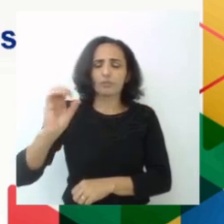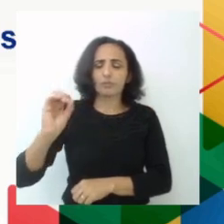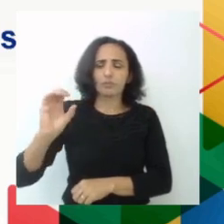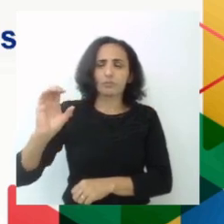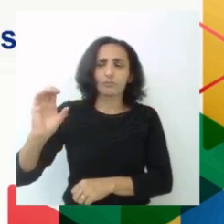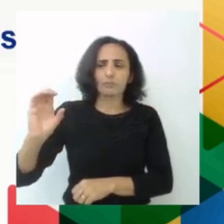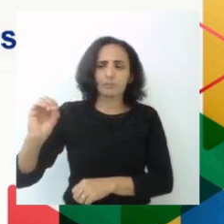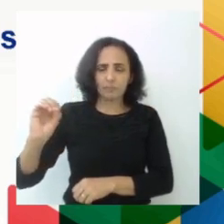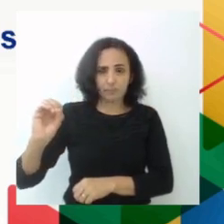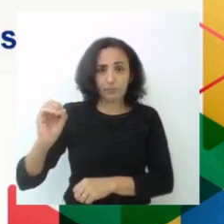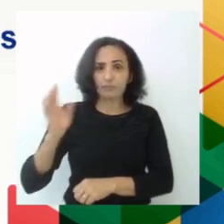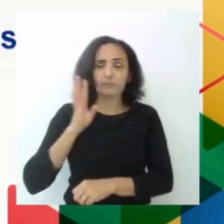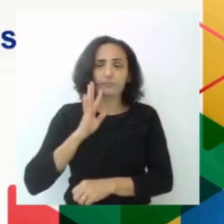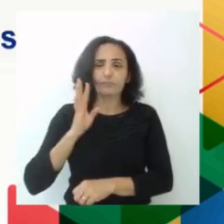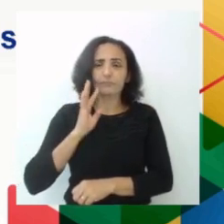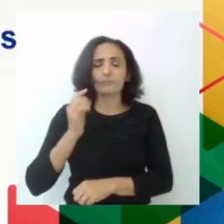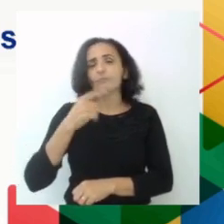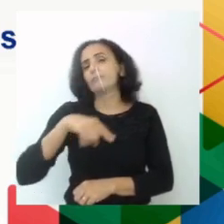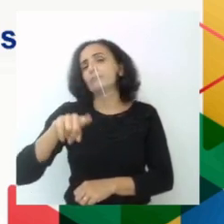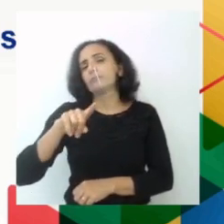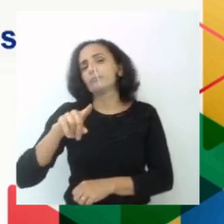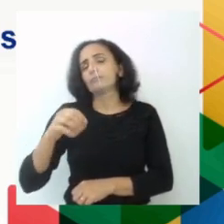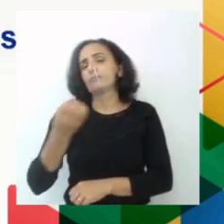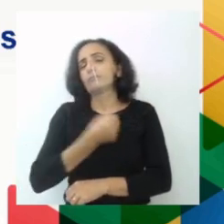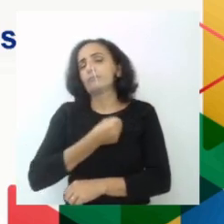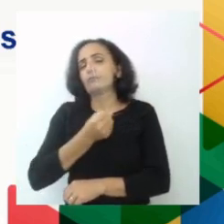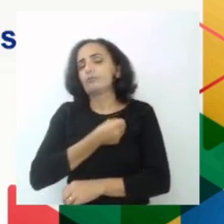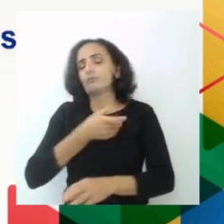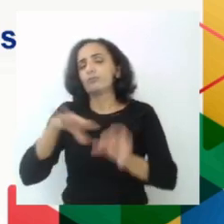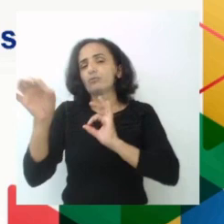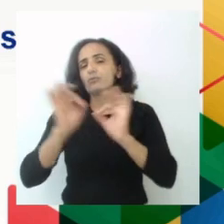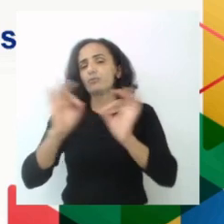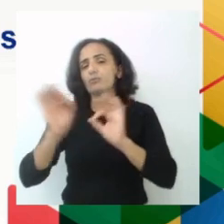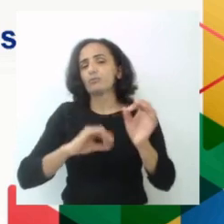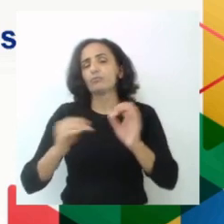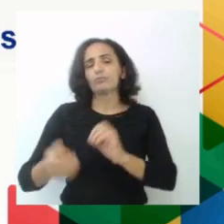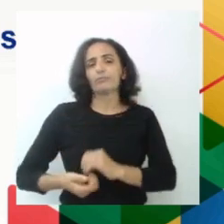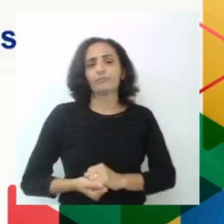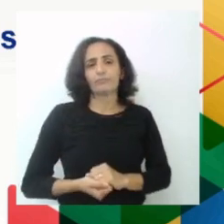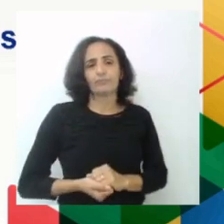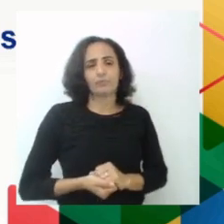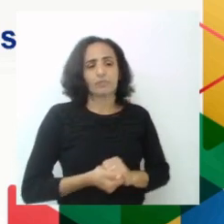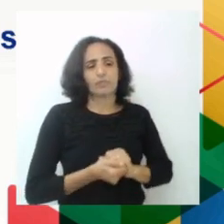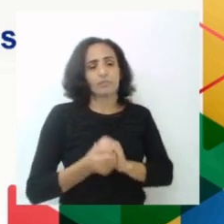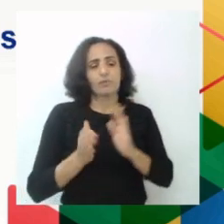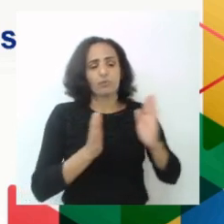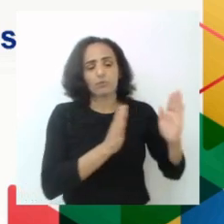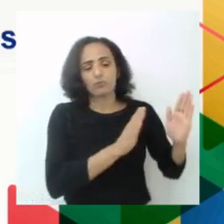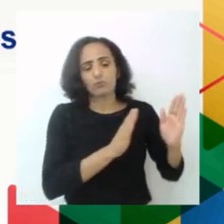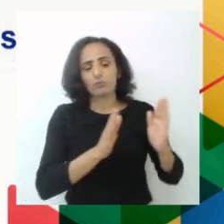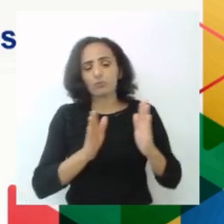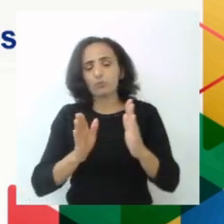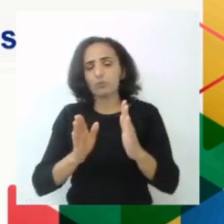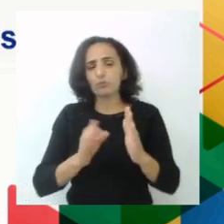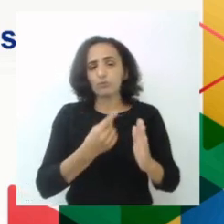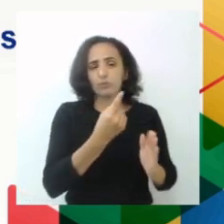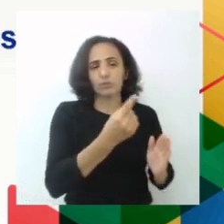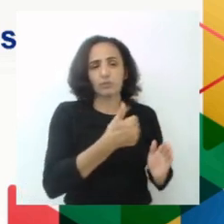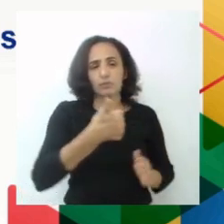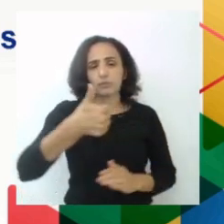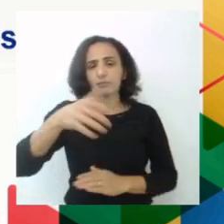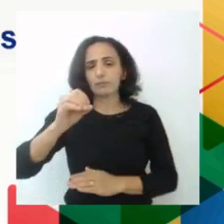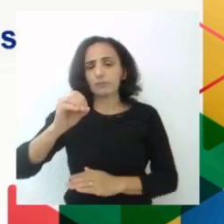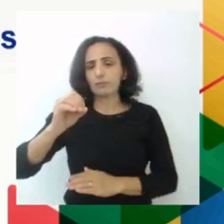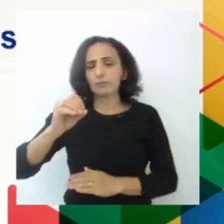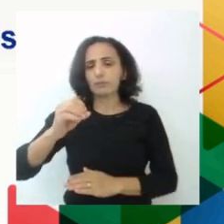6.600. Beleza? Então é um número formado por 3 algarismos. Centena, ou melhor, unidade, dezena